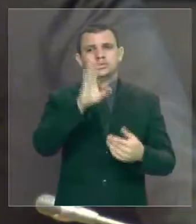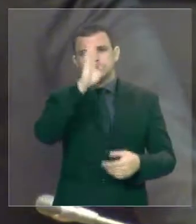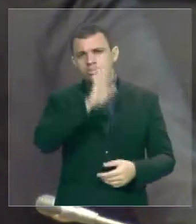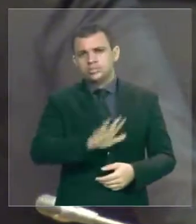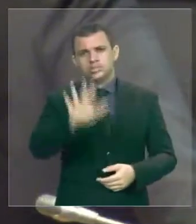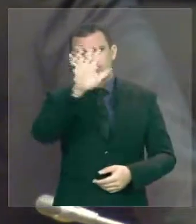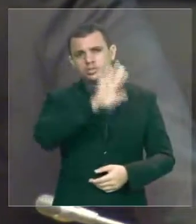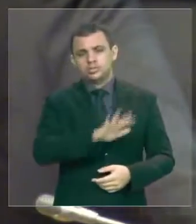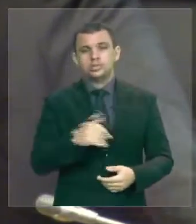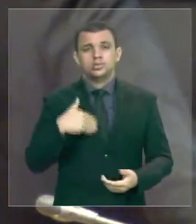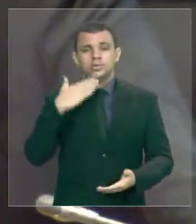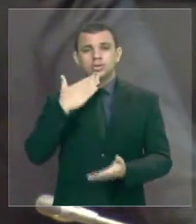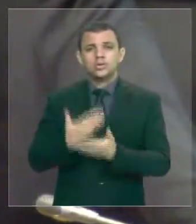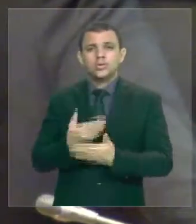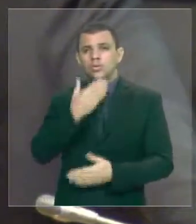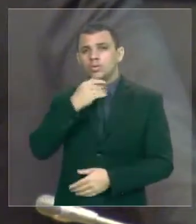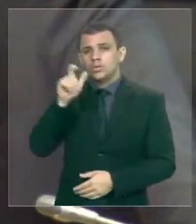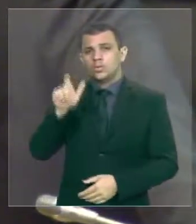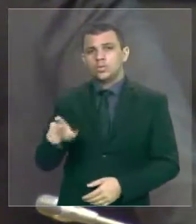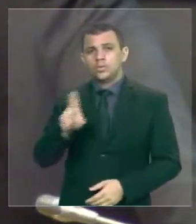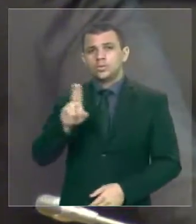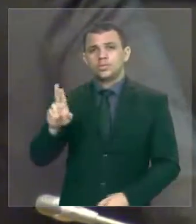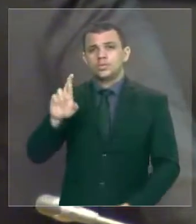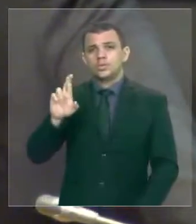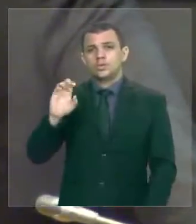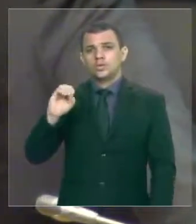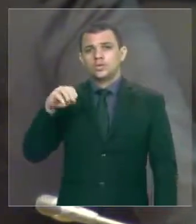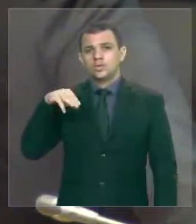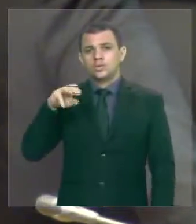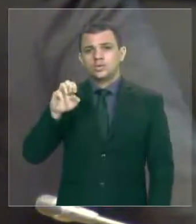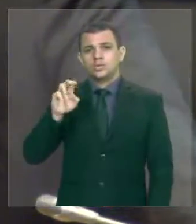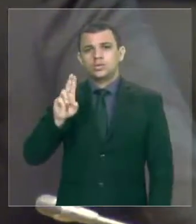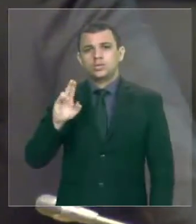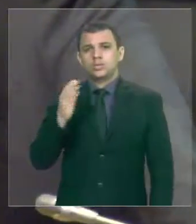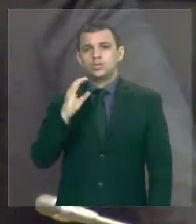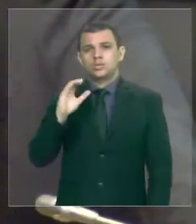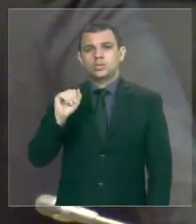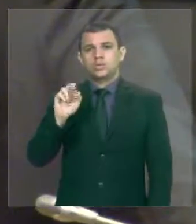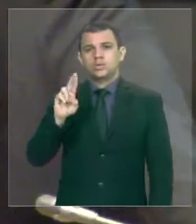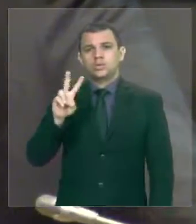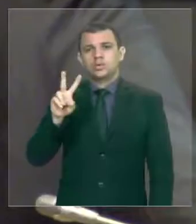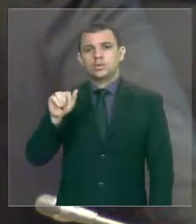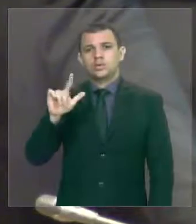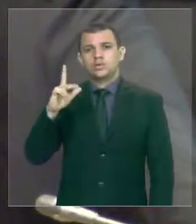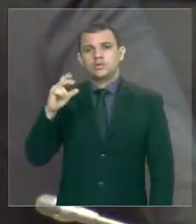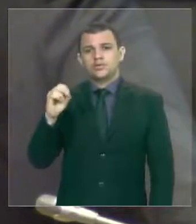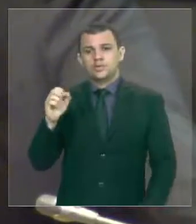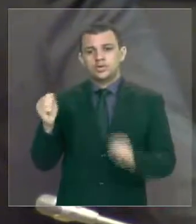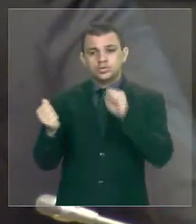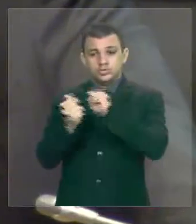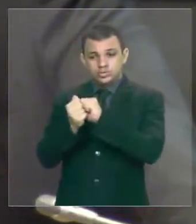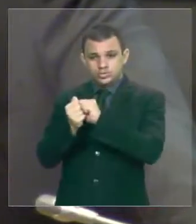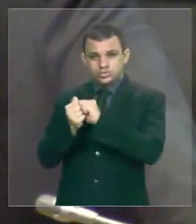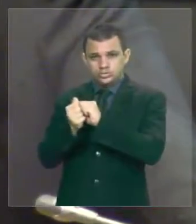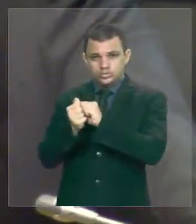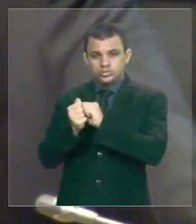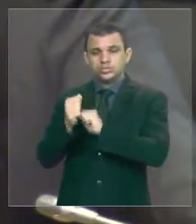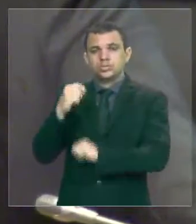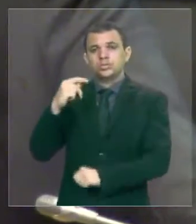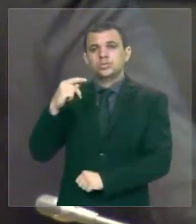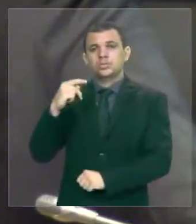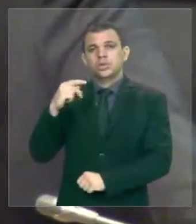Romeu Carvalho, dono da empresa Primor, juntamente com o seu primo Hermes Carvalho, dono da